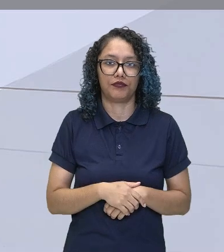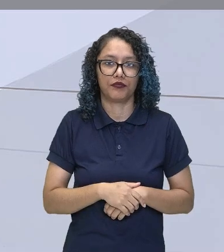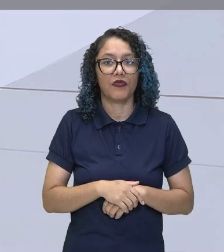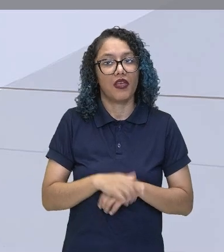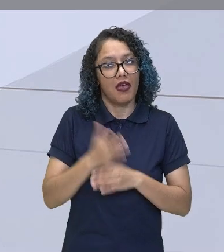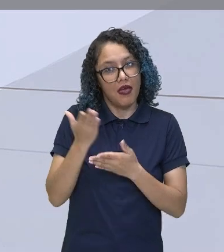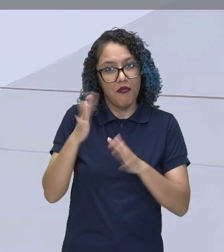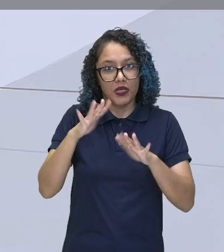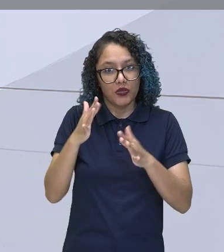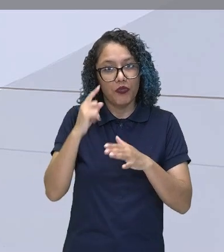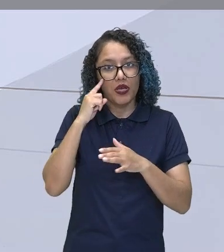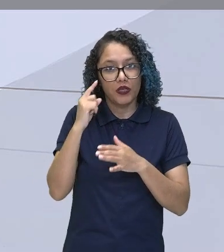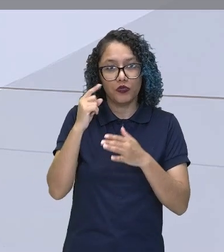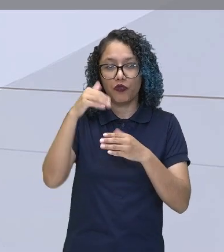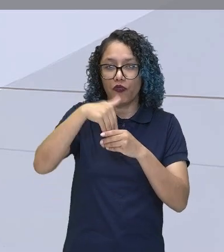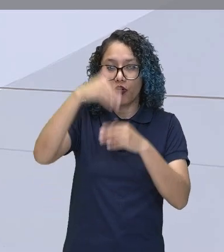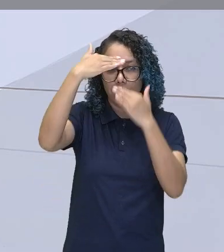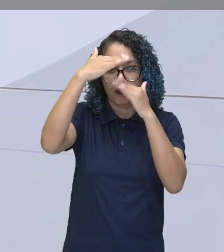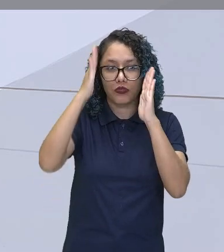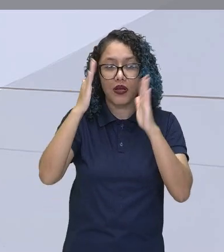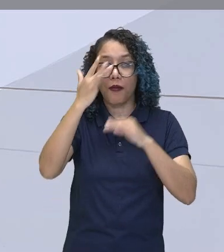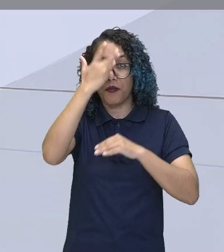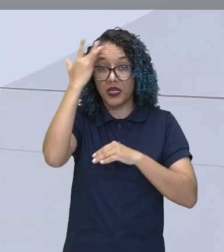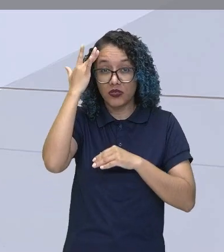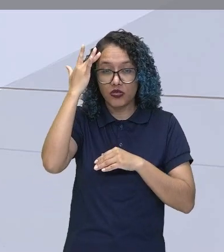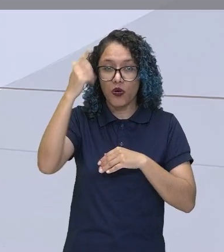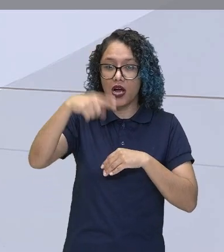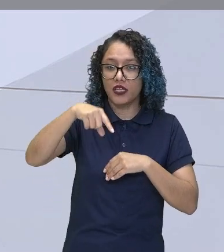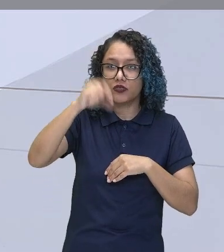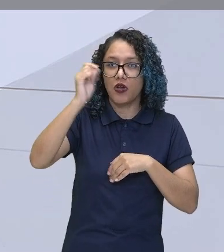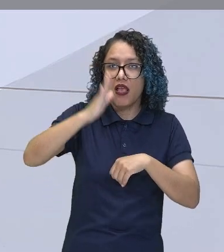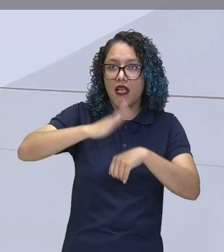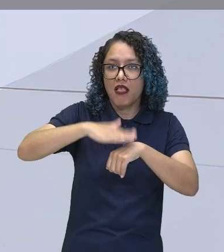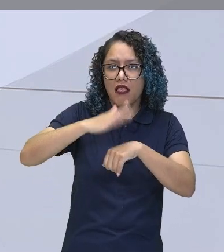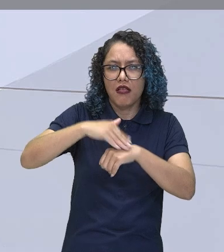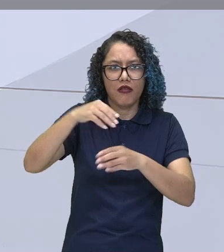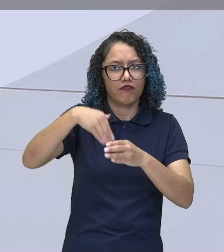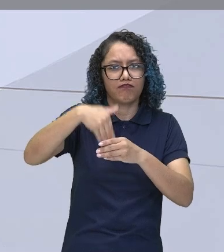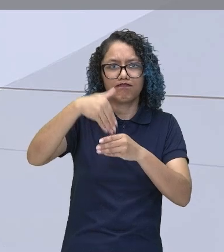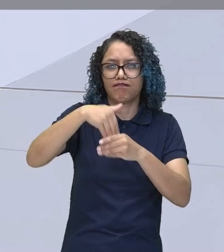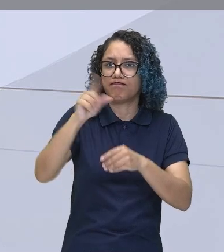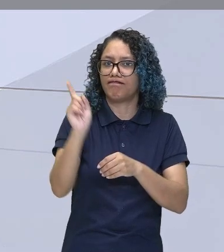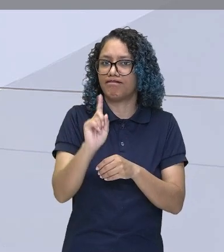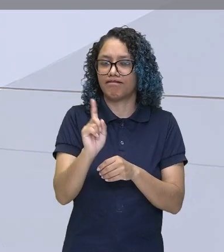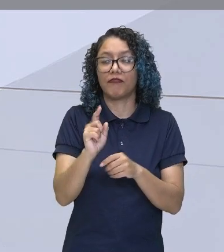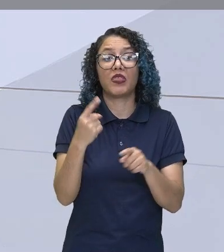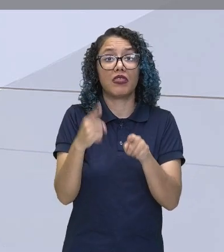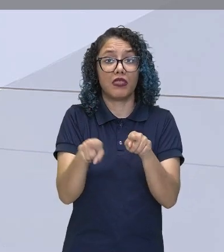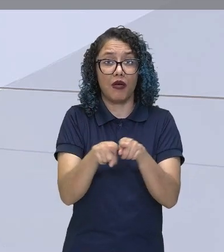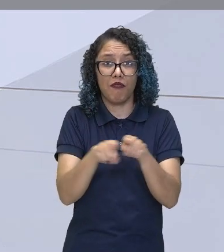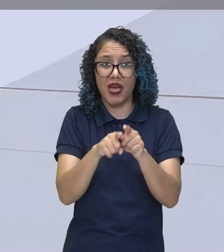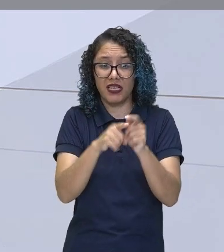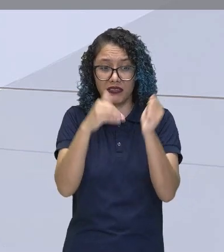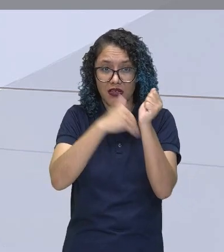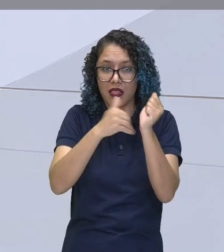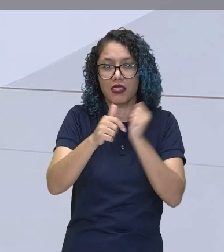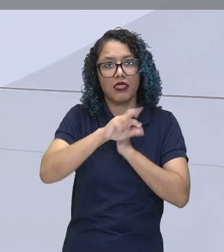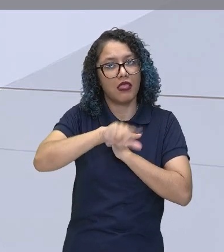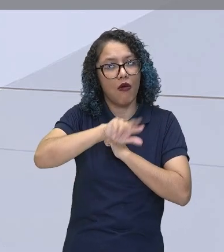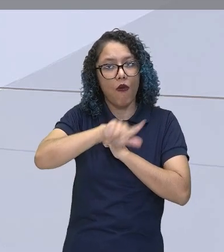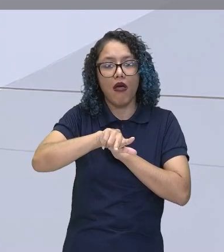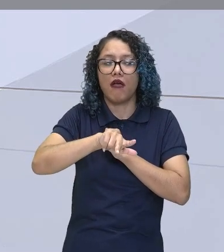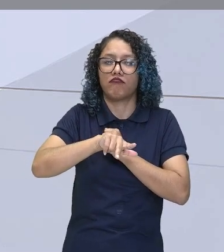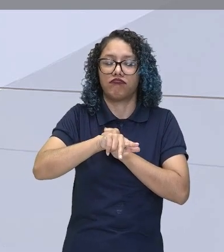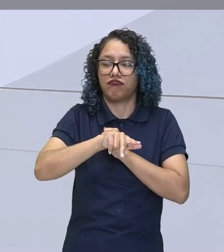né? A pessoa não tinha alternativa, até porque o voto não era secreto, não é isso? Então ele tinha